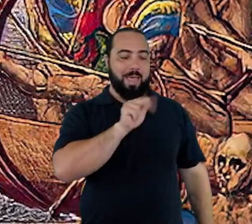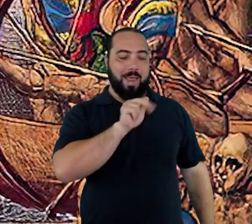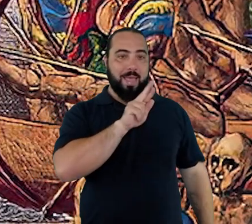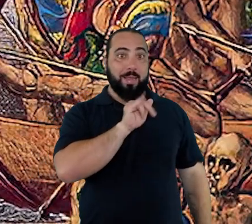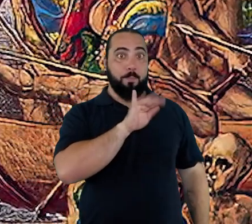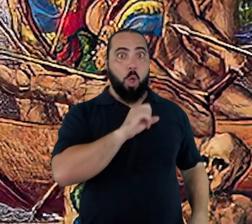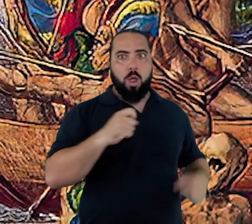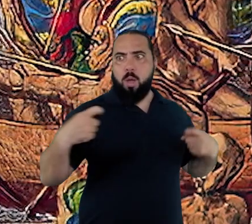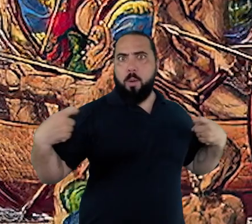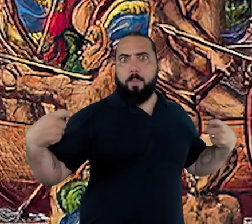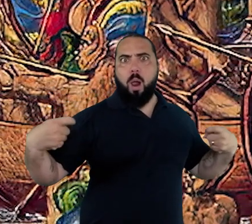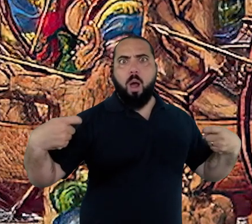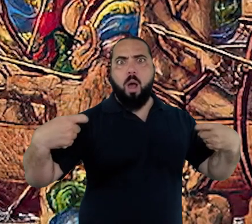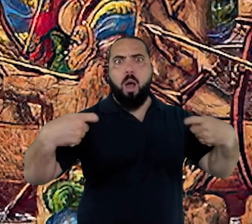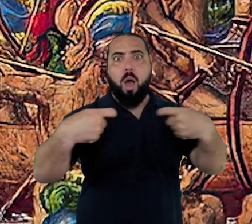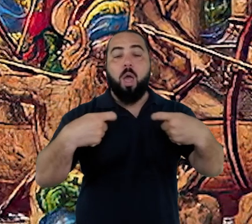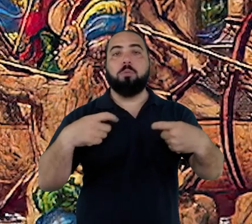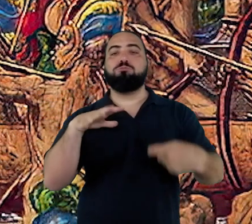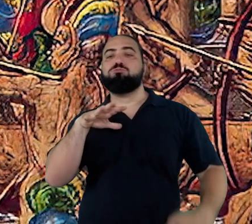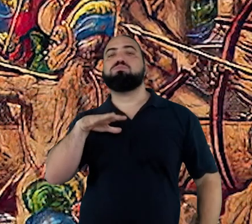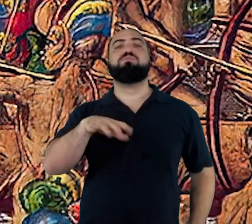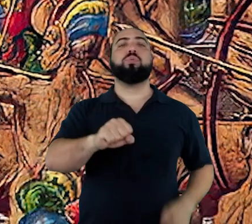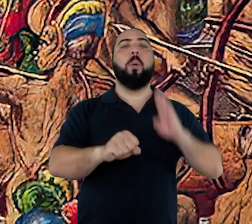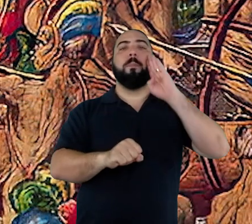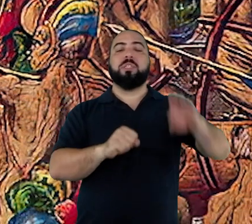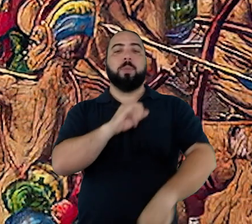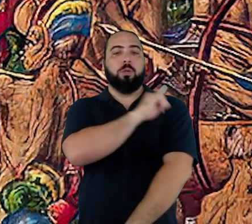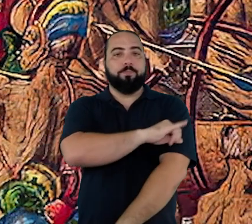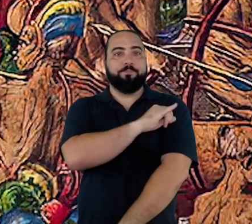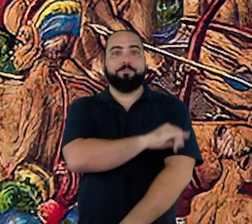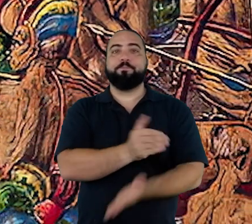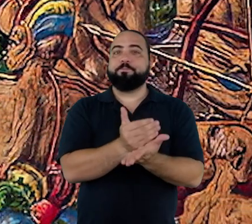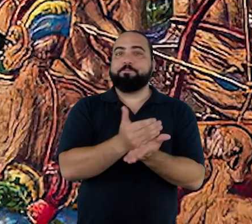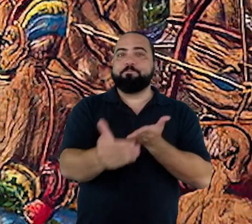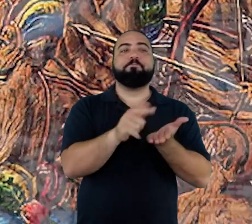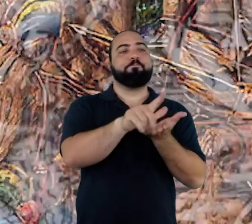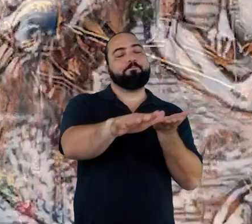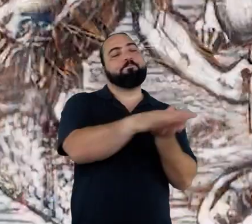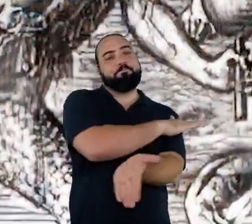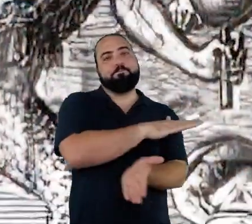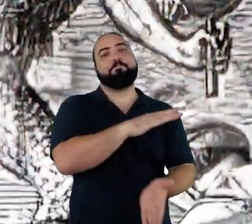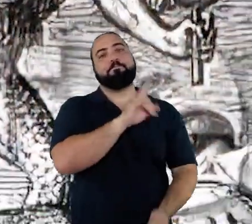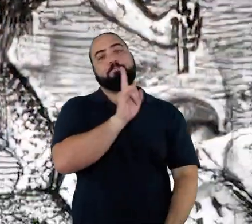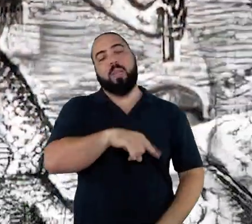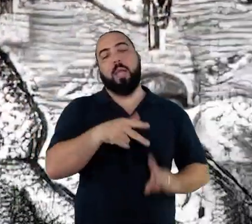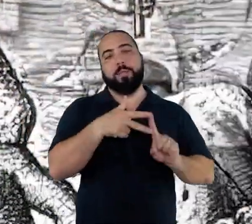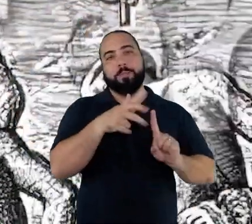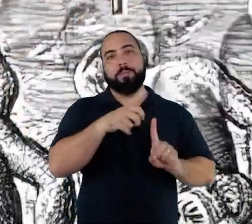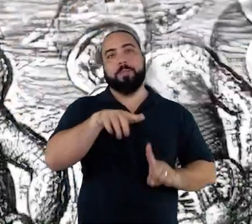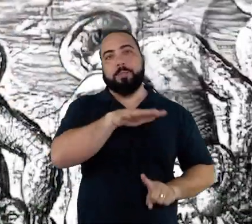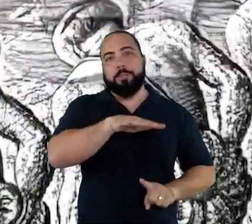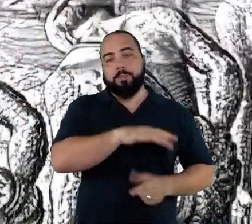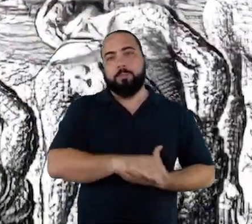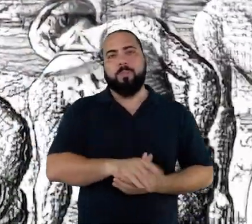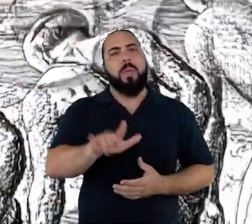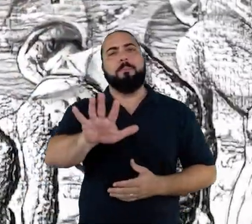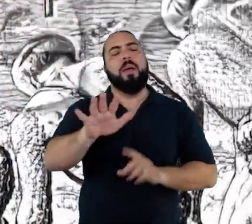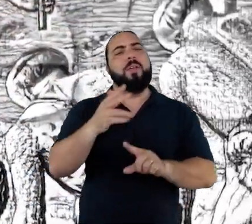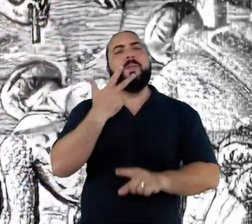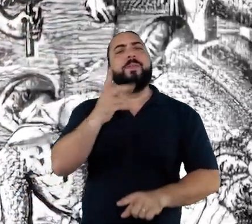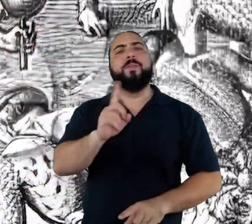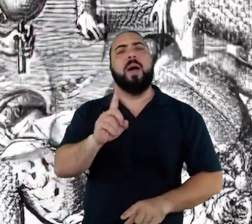para a conquista definitiva do território carioca e o consequente início da dizimação dos povos indígenas no Brasil. E nada se